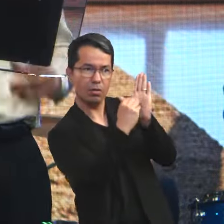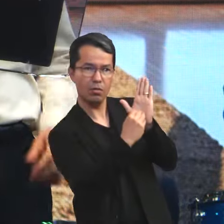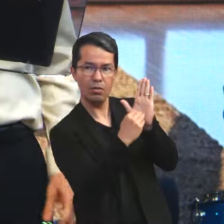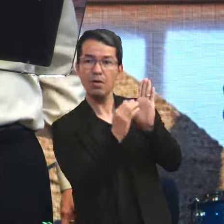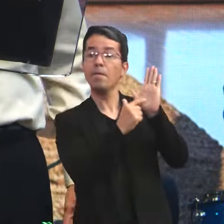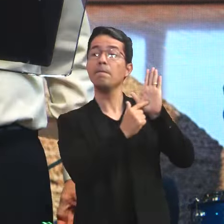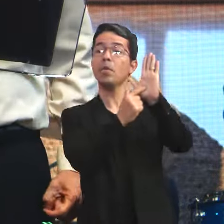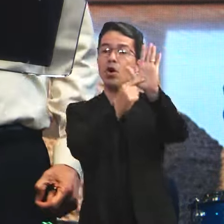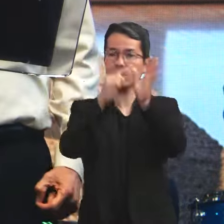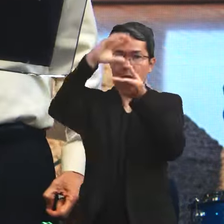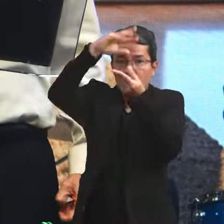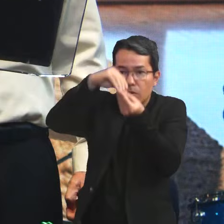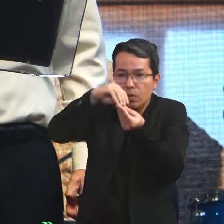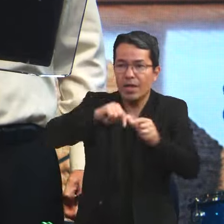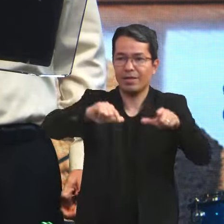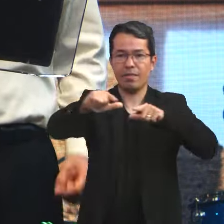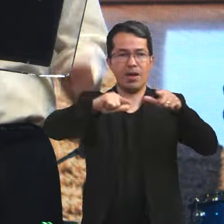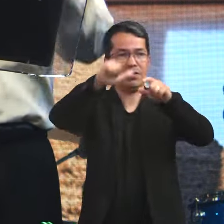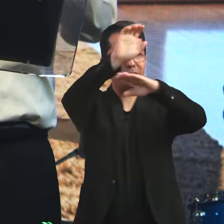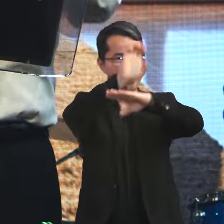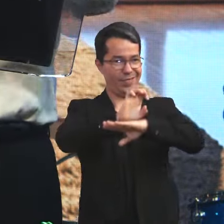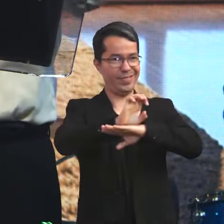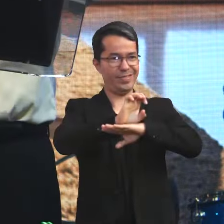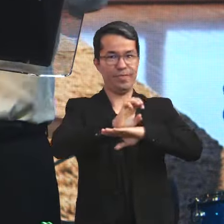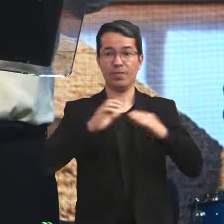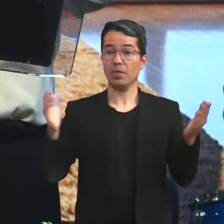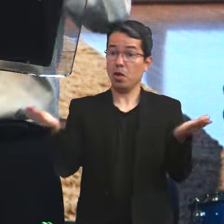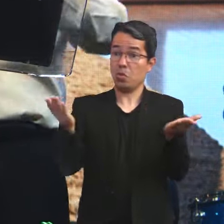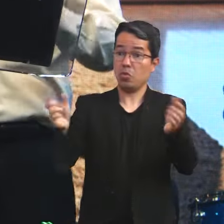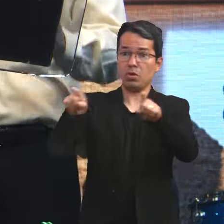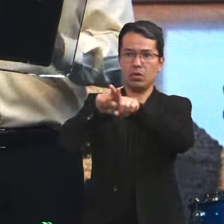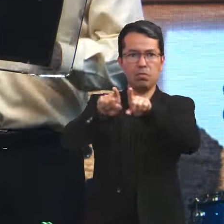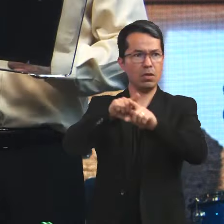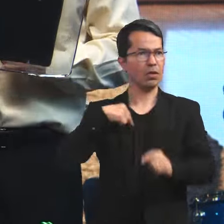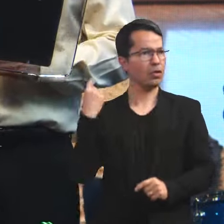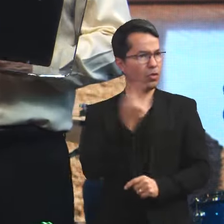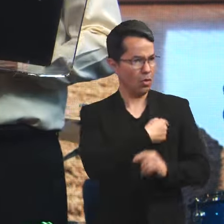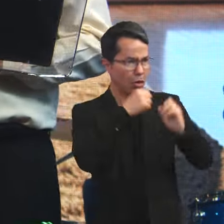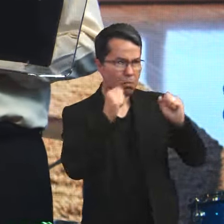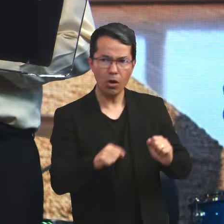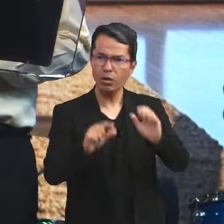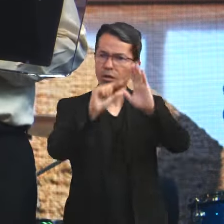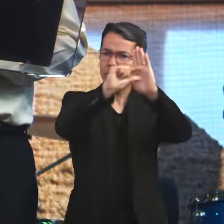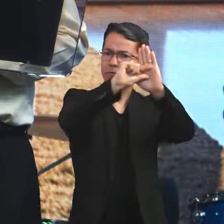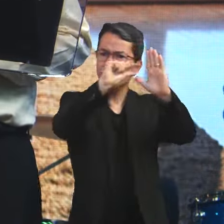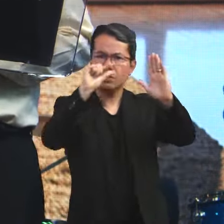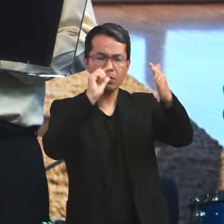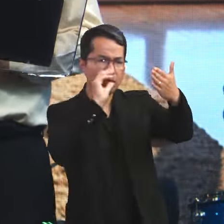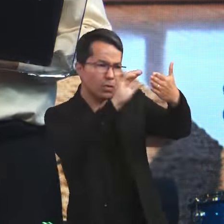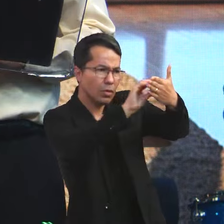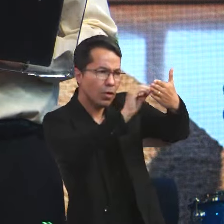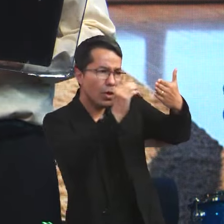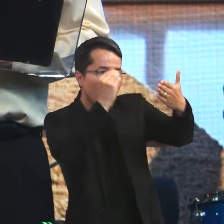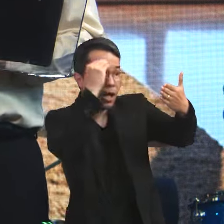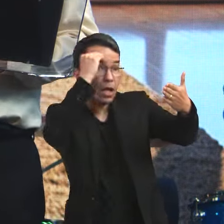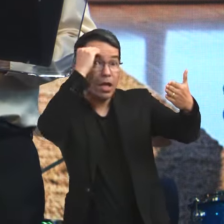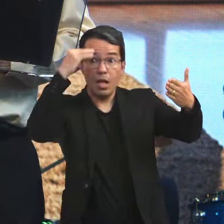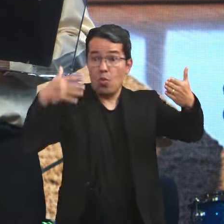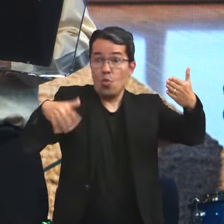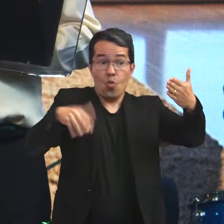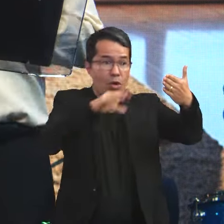trab onde ele resume o seu trabalho encontramos aías prosas encontramos aías pérolas